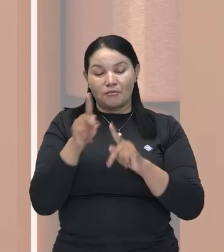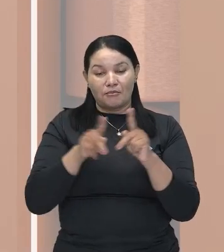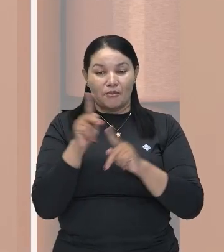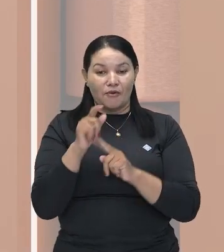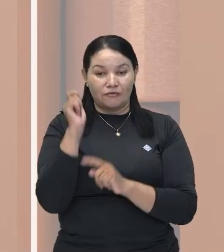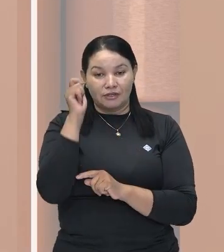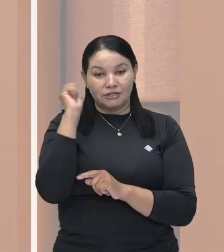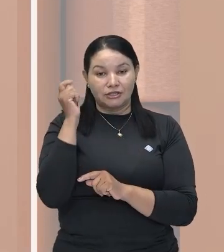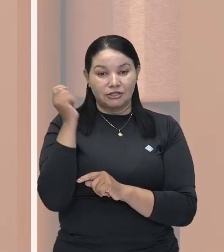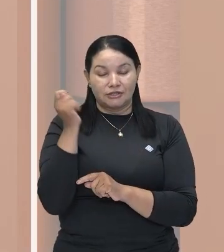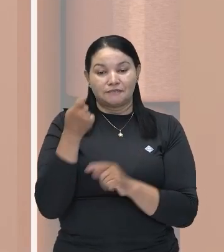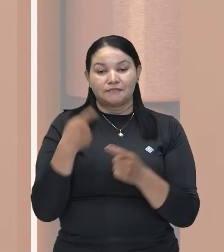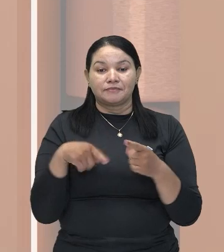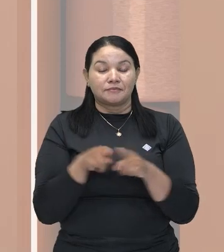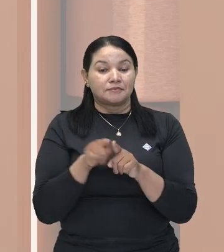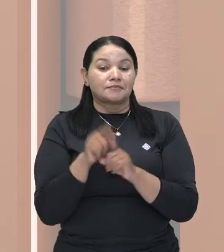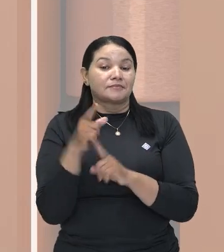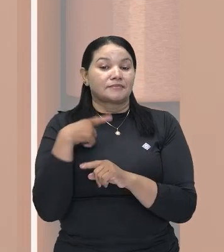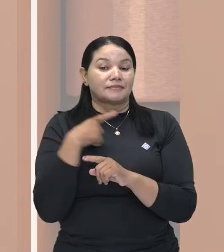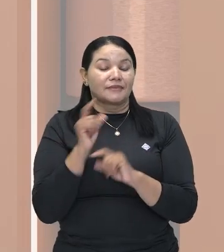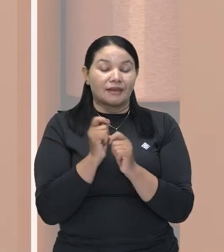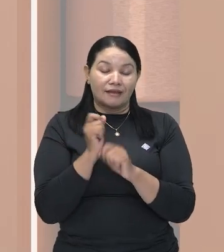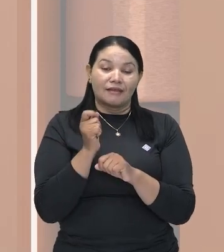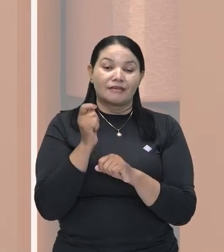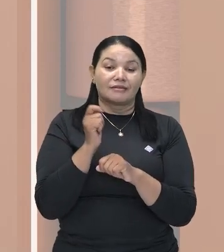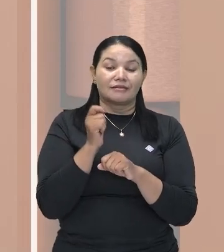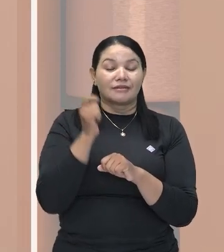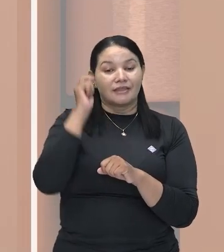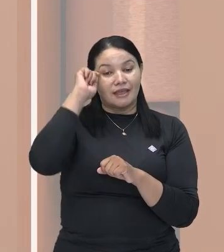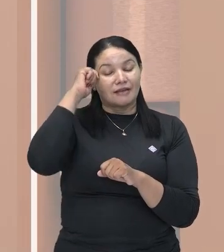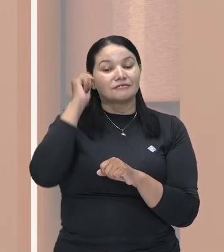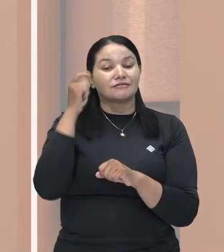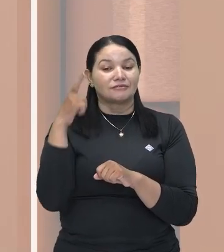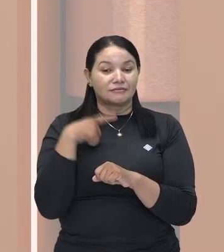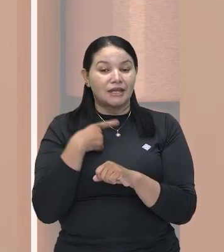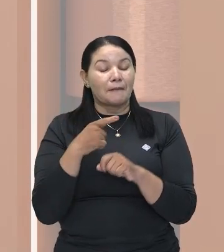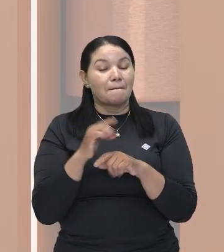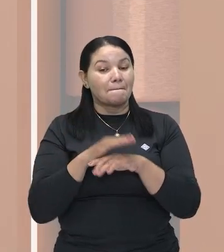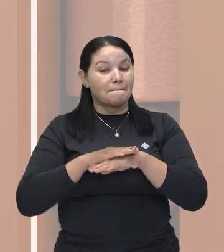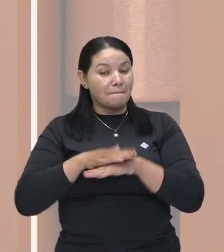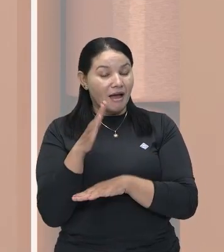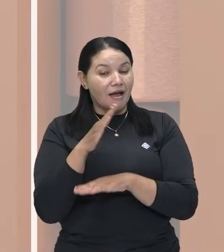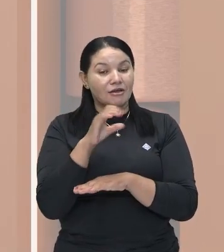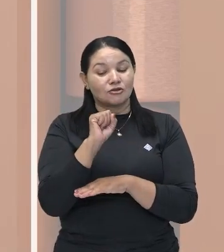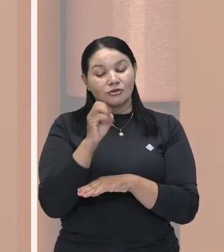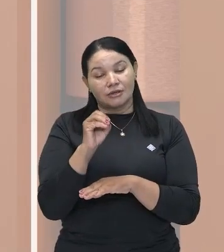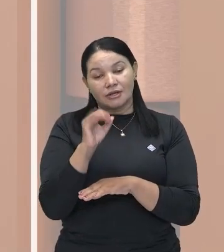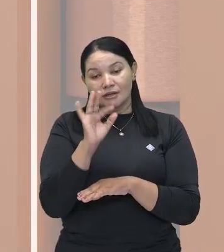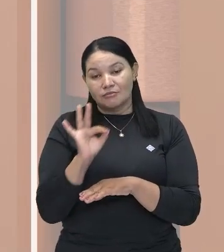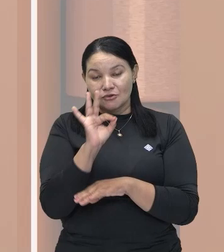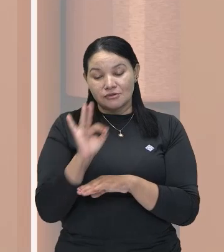Temos mestiços, temos negros, temos, mas mais de 80% de sua população é